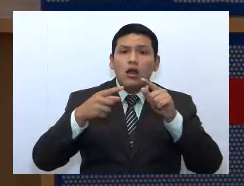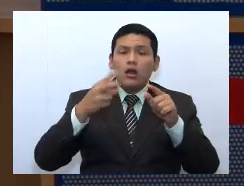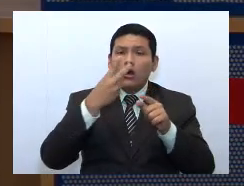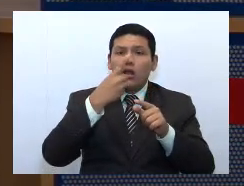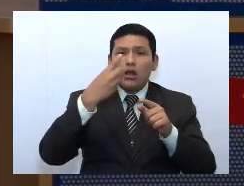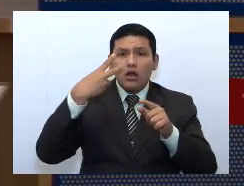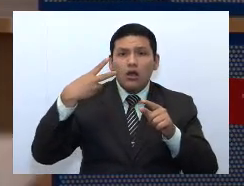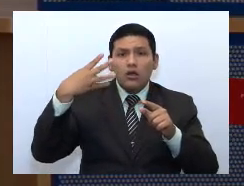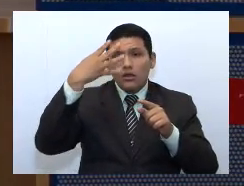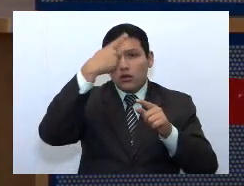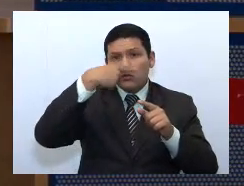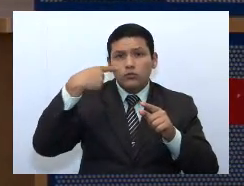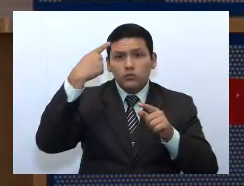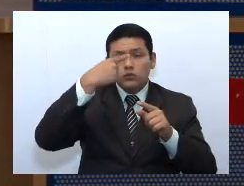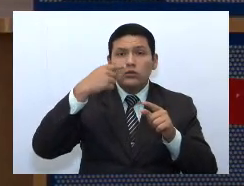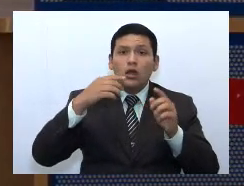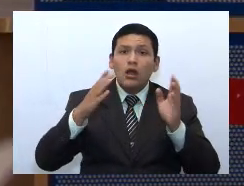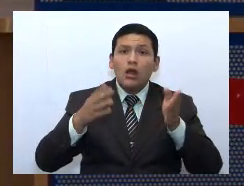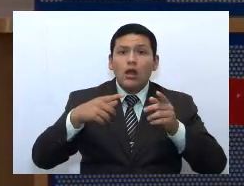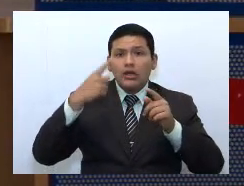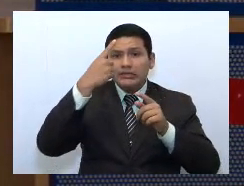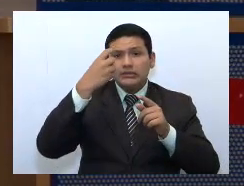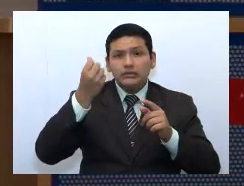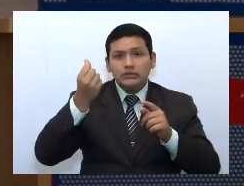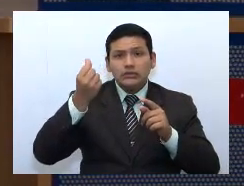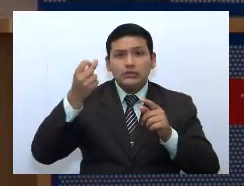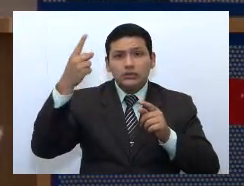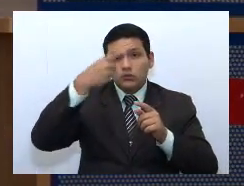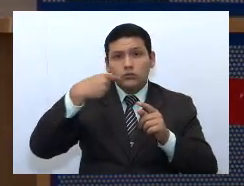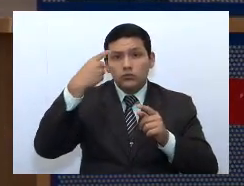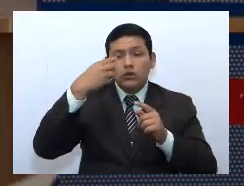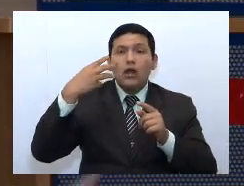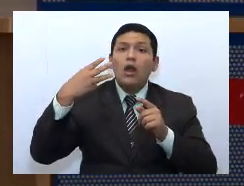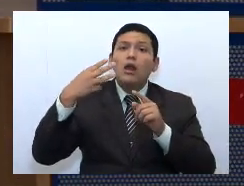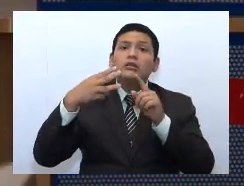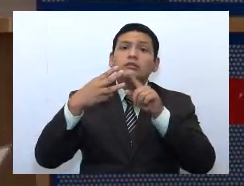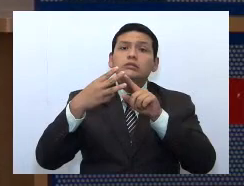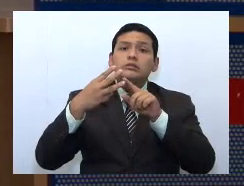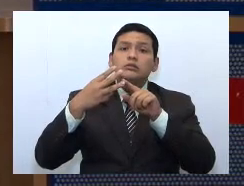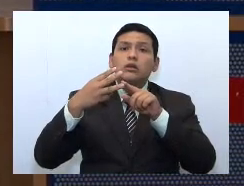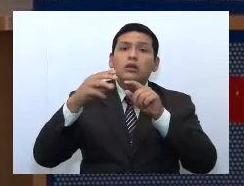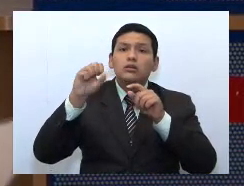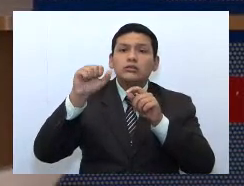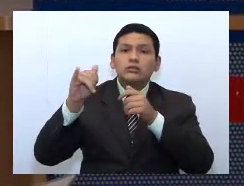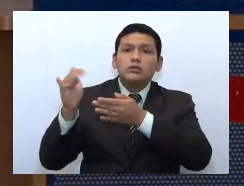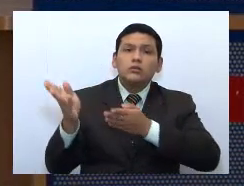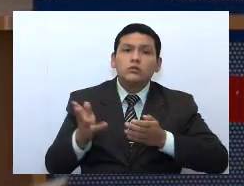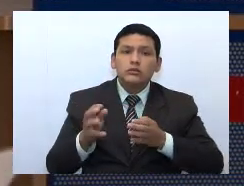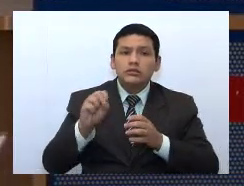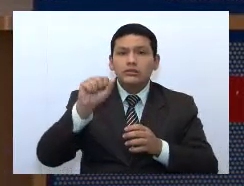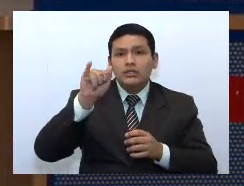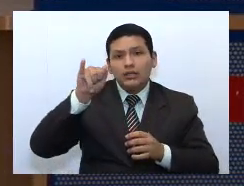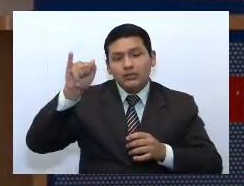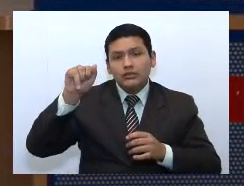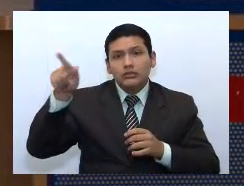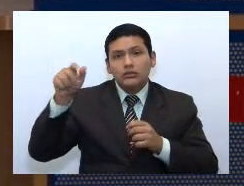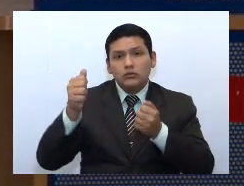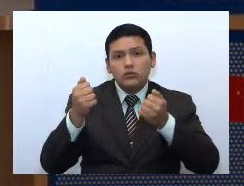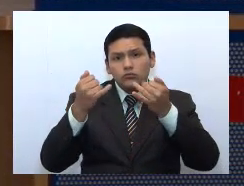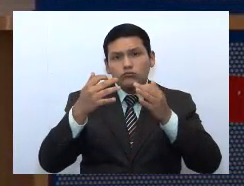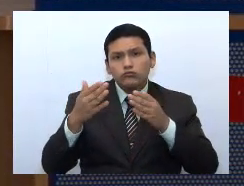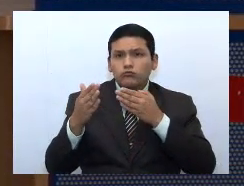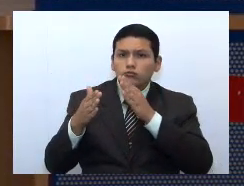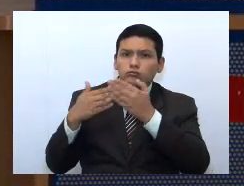15 horas IPREF e às 16 horas audiência pública do SAI. A gente vai conversar agora a respeito dessa audiência na